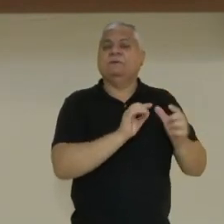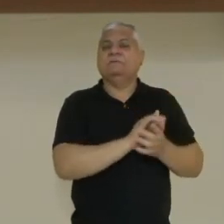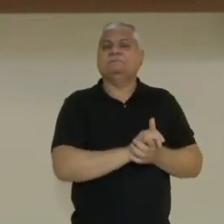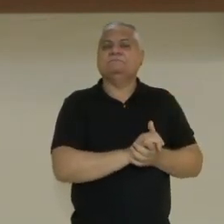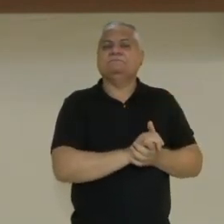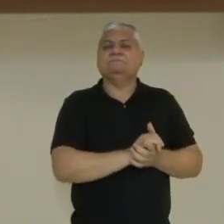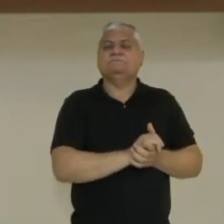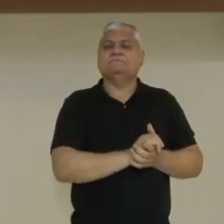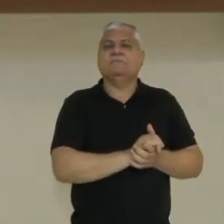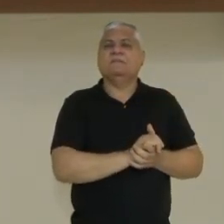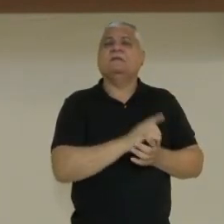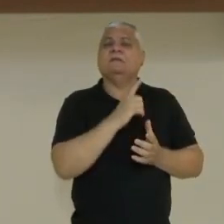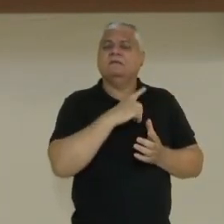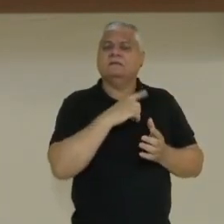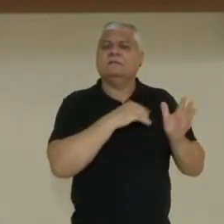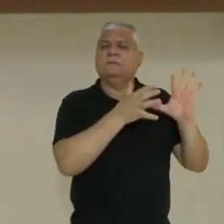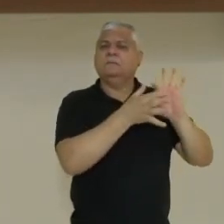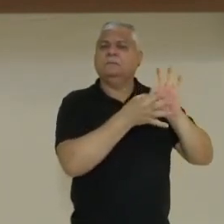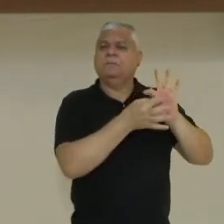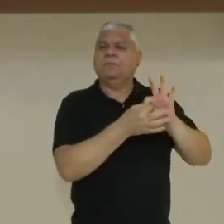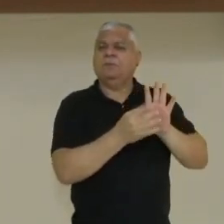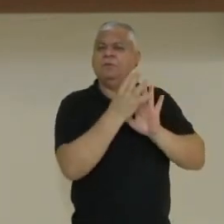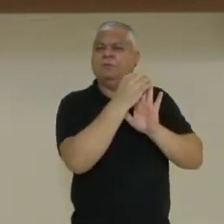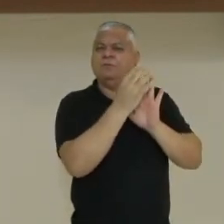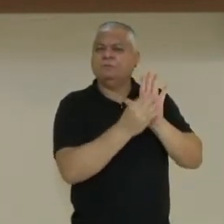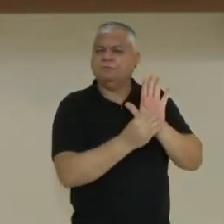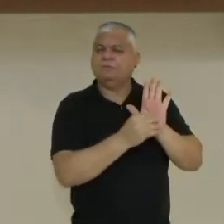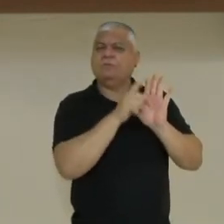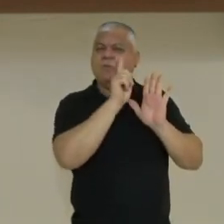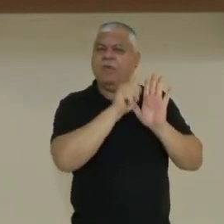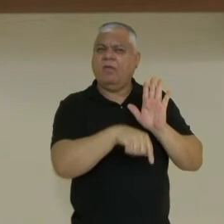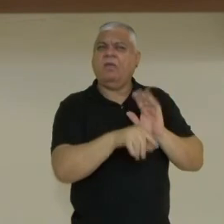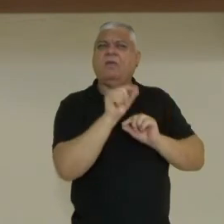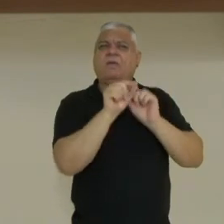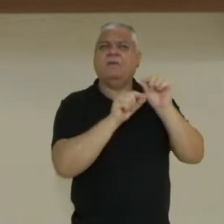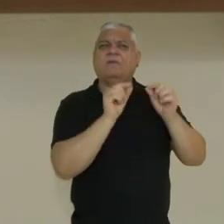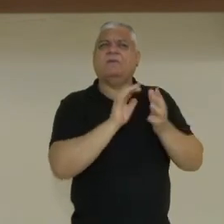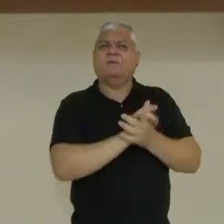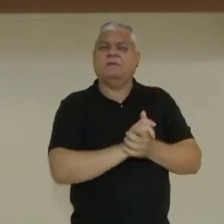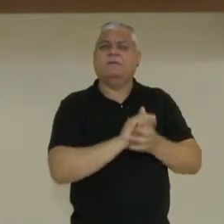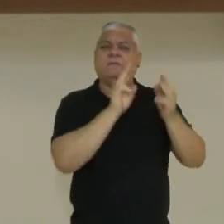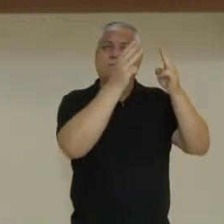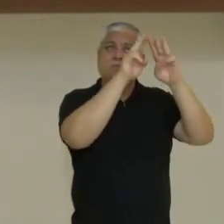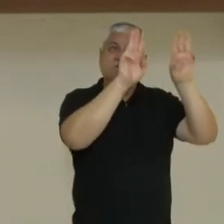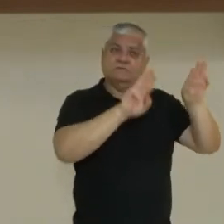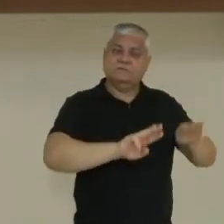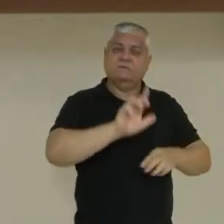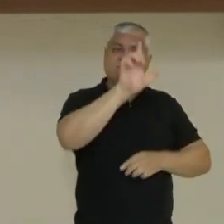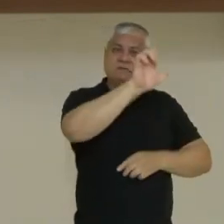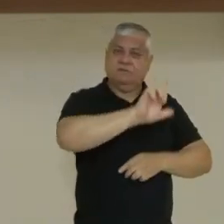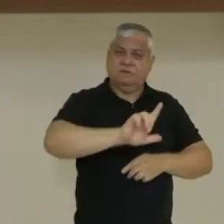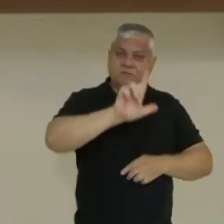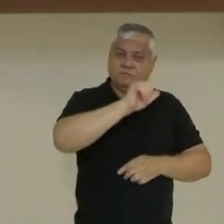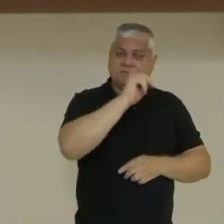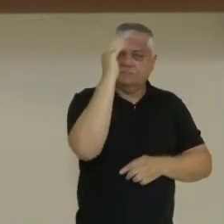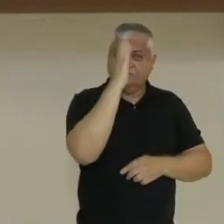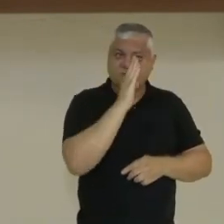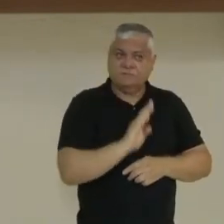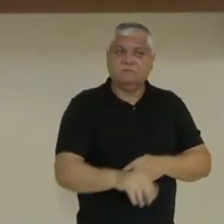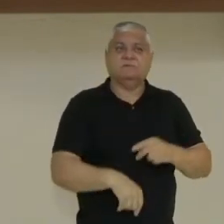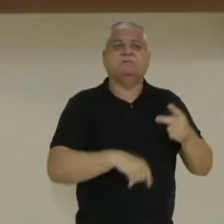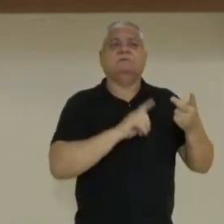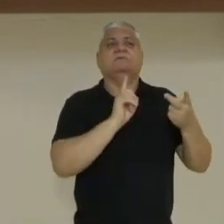nós vemos que o teor da carta é, destaquei aqui para você, Museu da Literatura Brasileira,